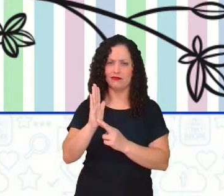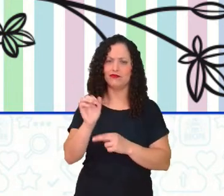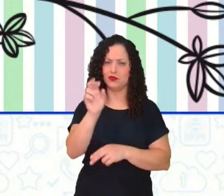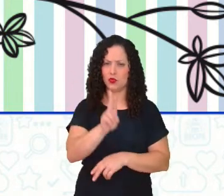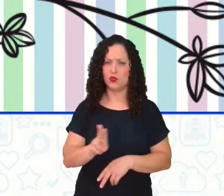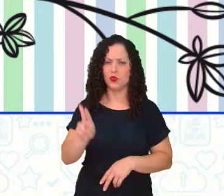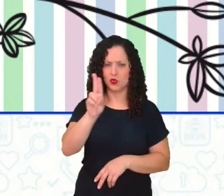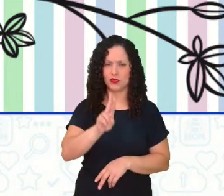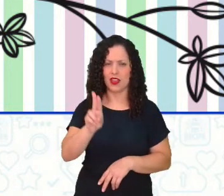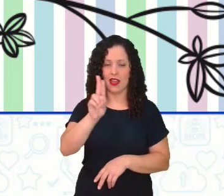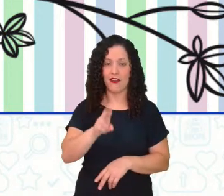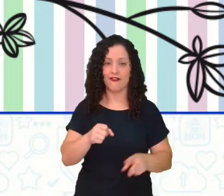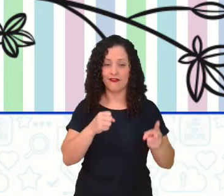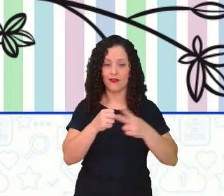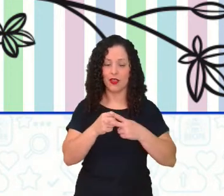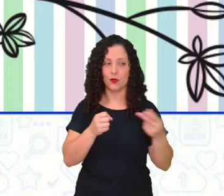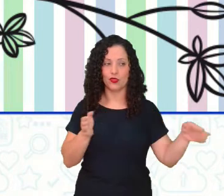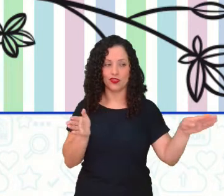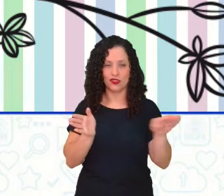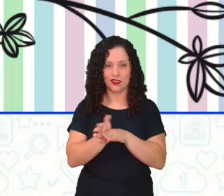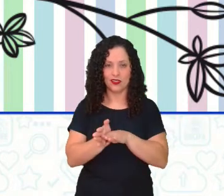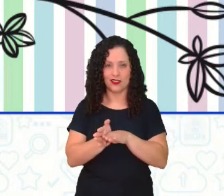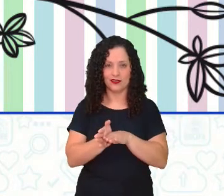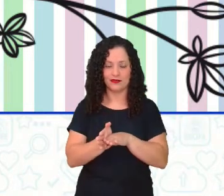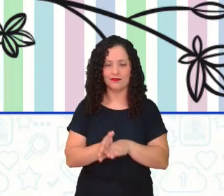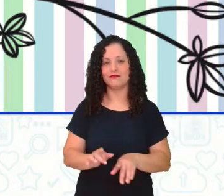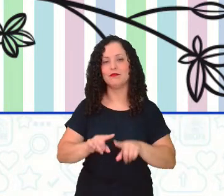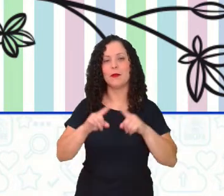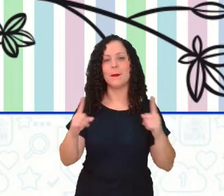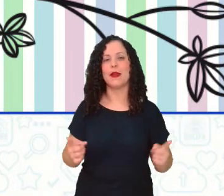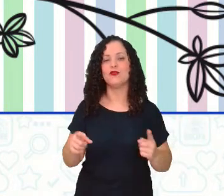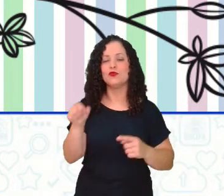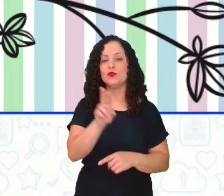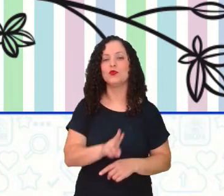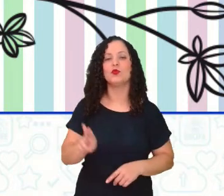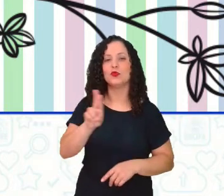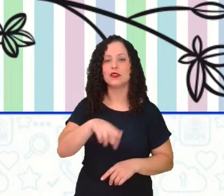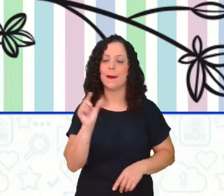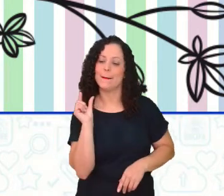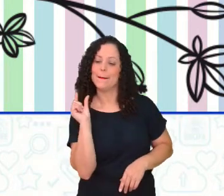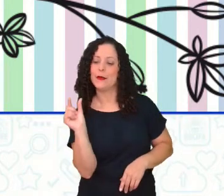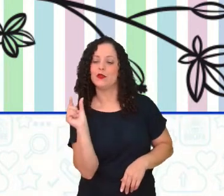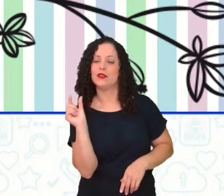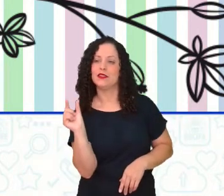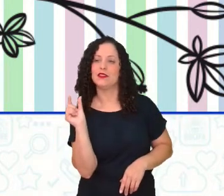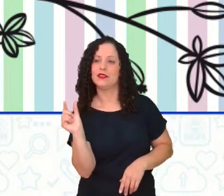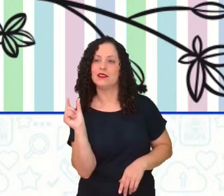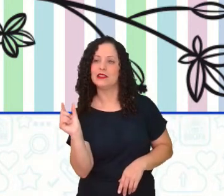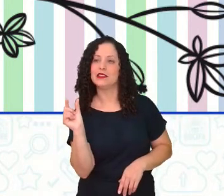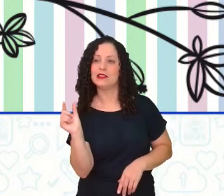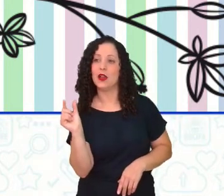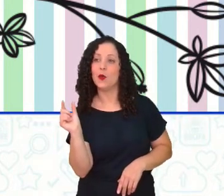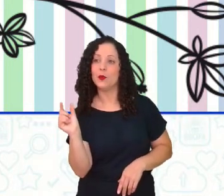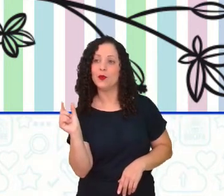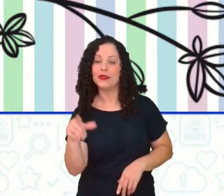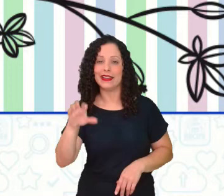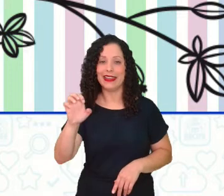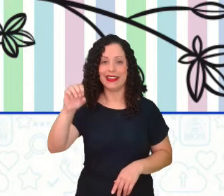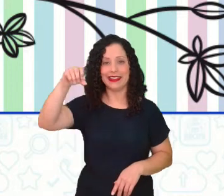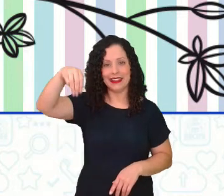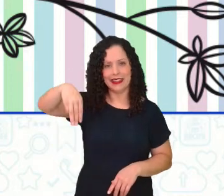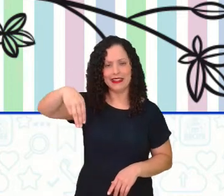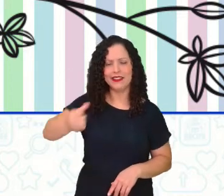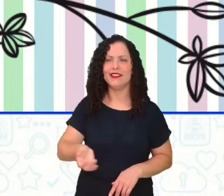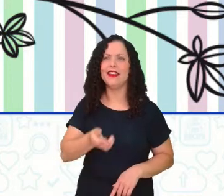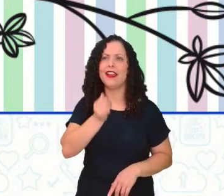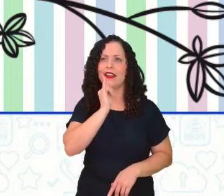utilizamos o verbo chegar. No entanto, é comum observarmos o uso da preposição em nas conversas informais, né? Aquilo